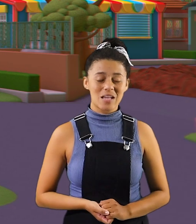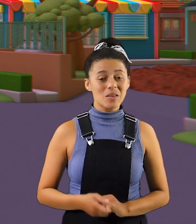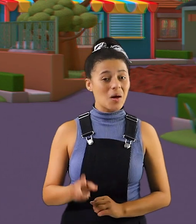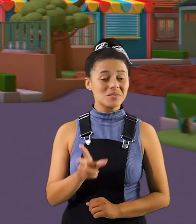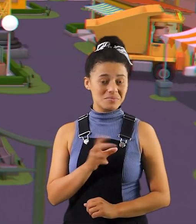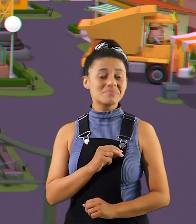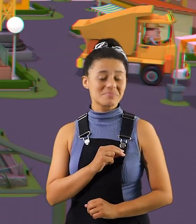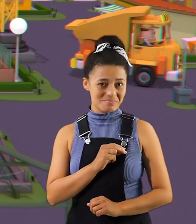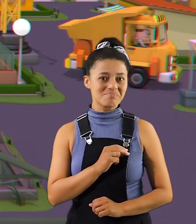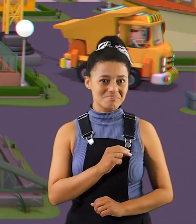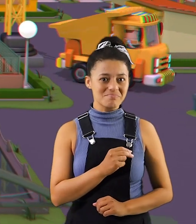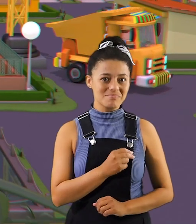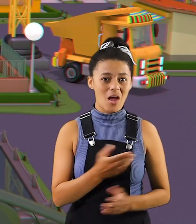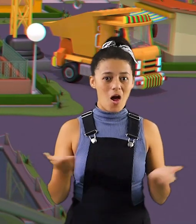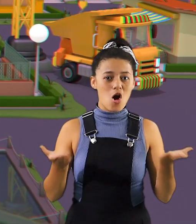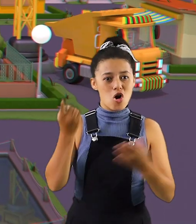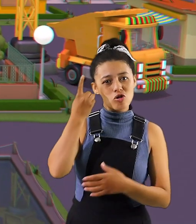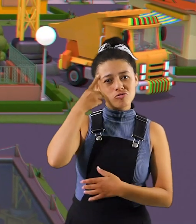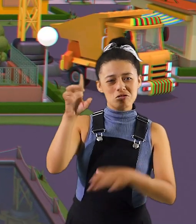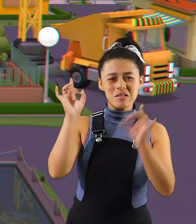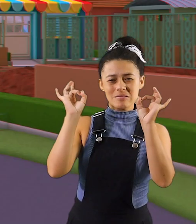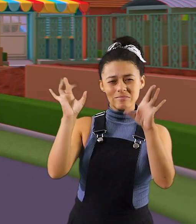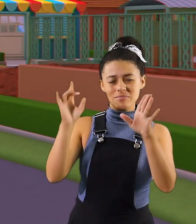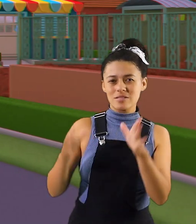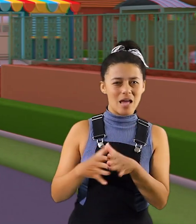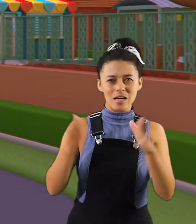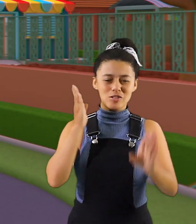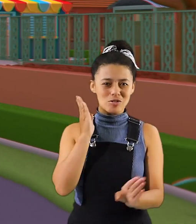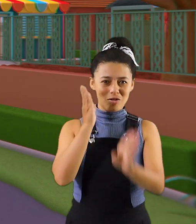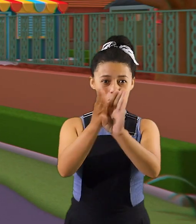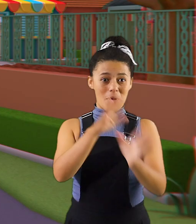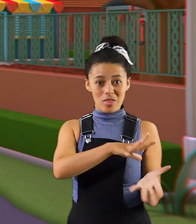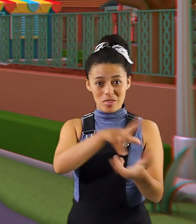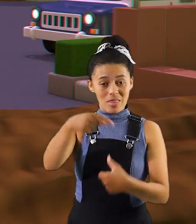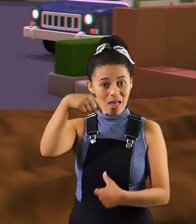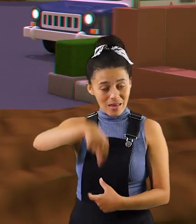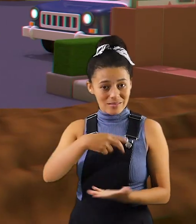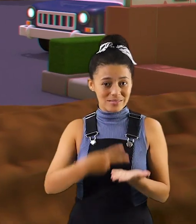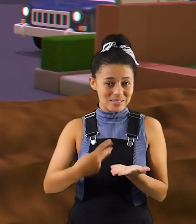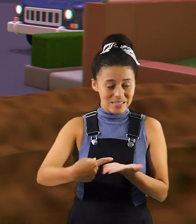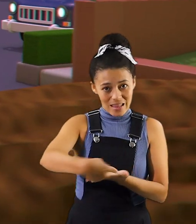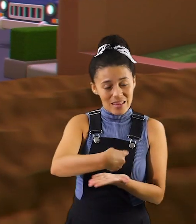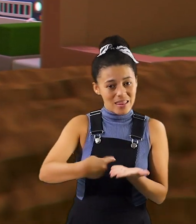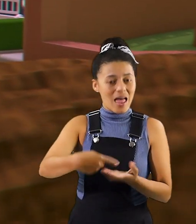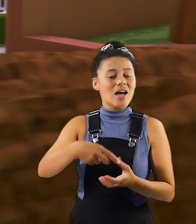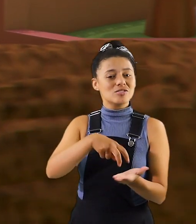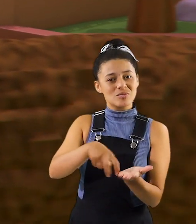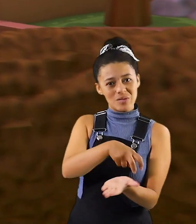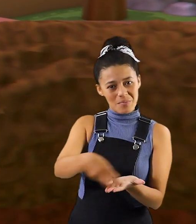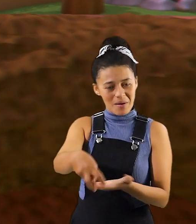Uau! Uma grande descoberta mundial acontecendo aqui em Roller Peps. Que